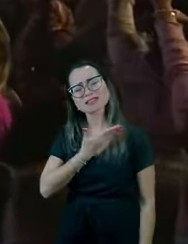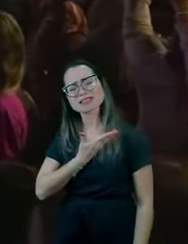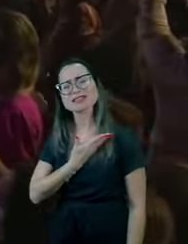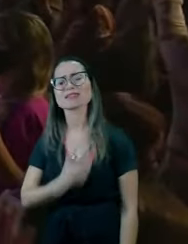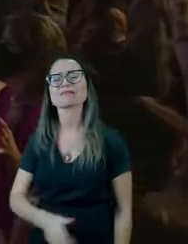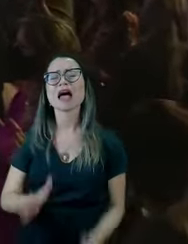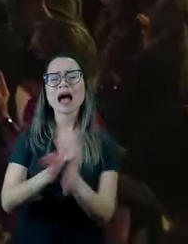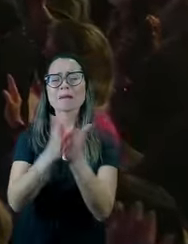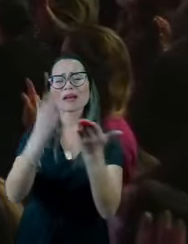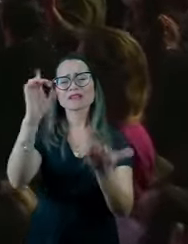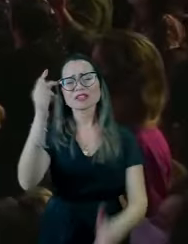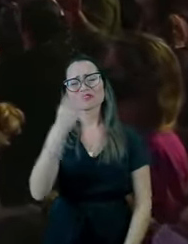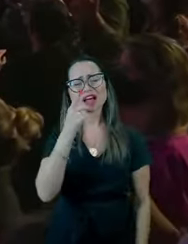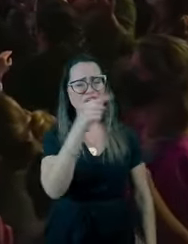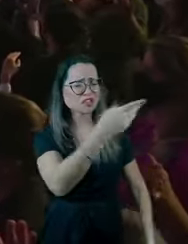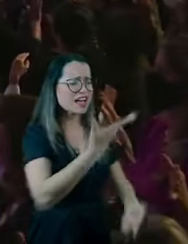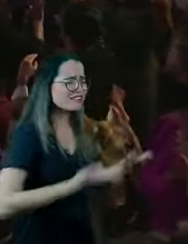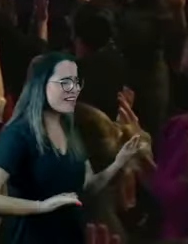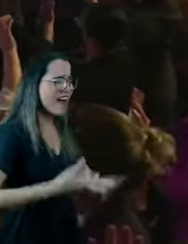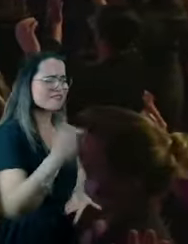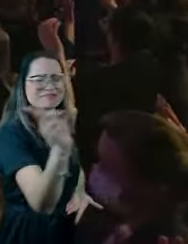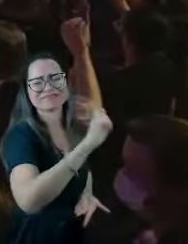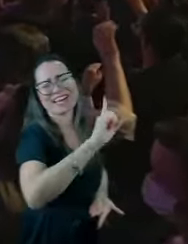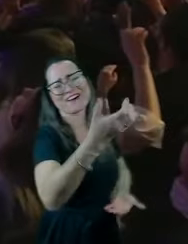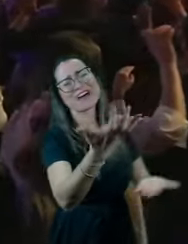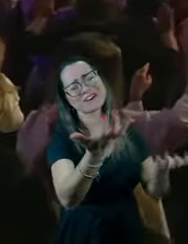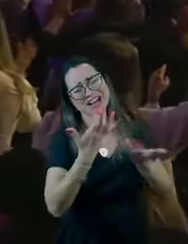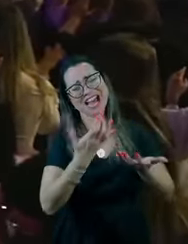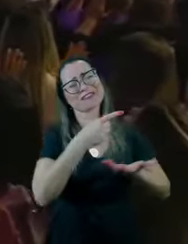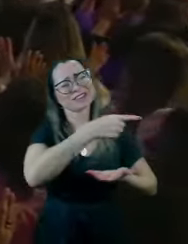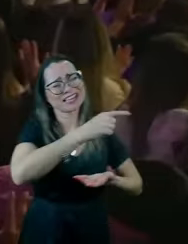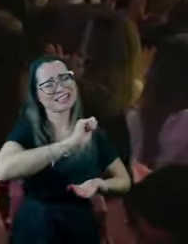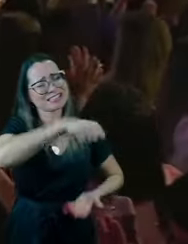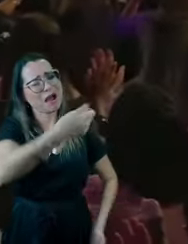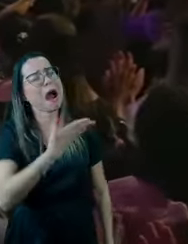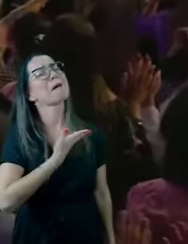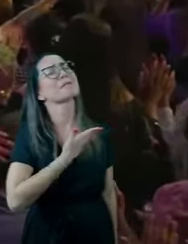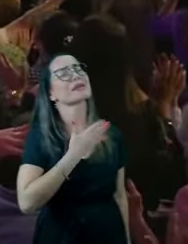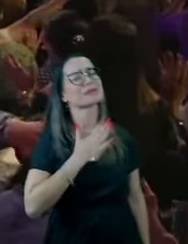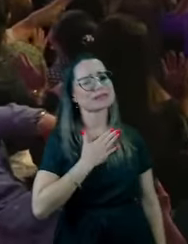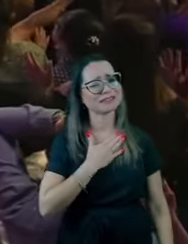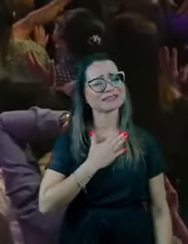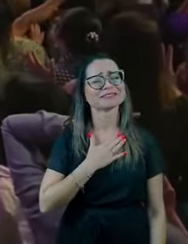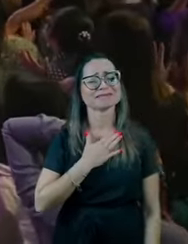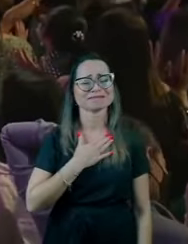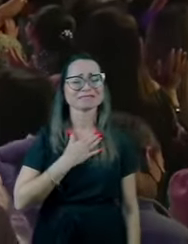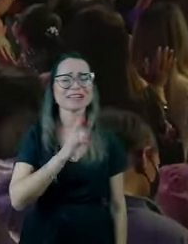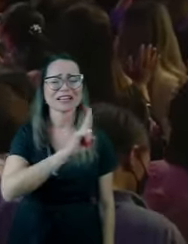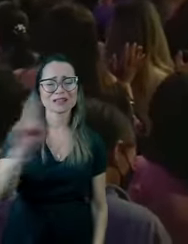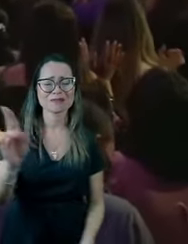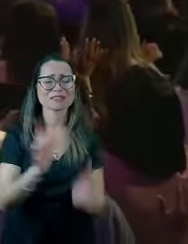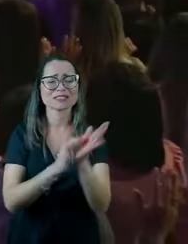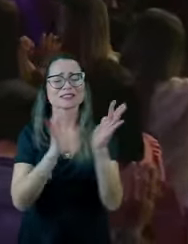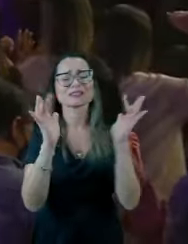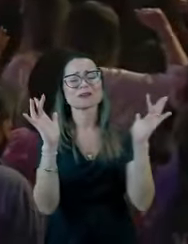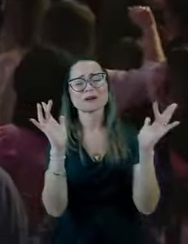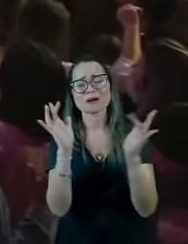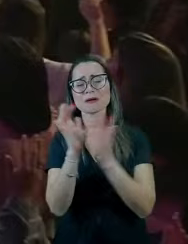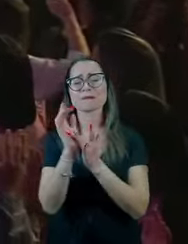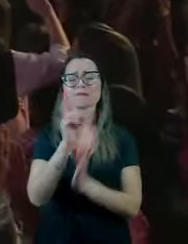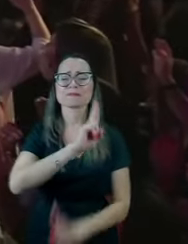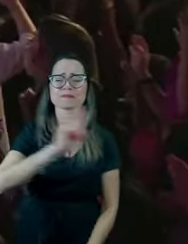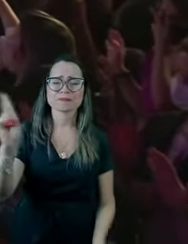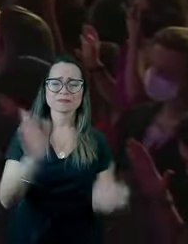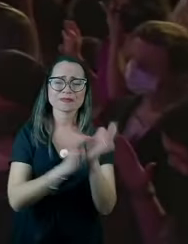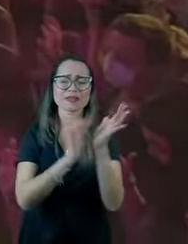de servos, eu quero chamá-los de amigos, minhas amigas, em nome de Jesus, em nome